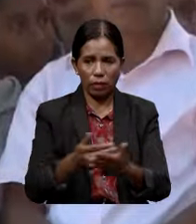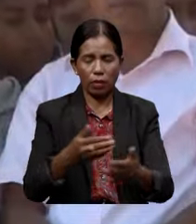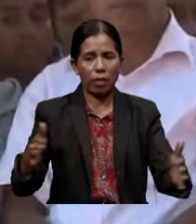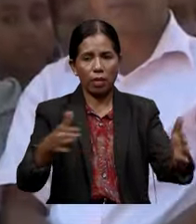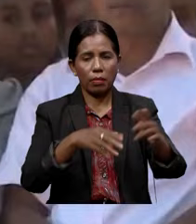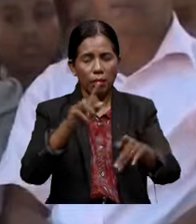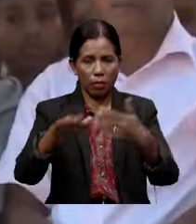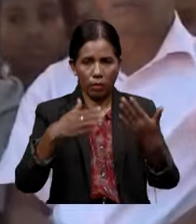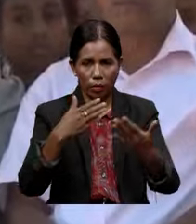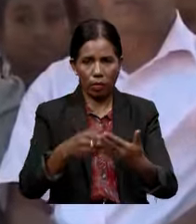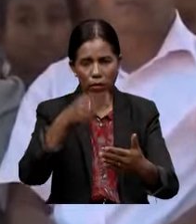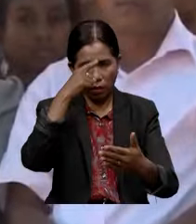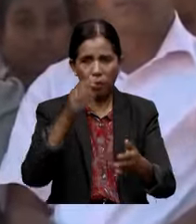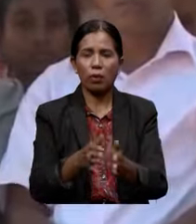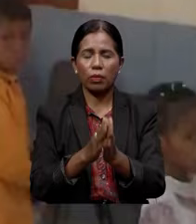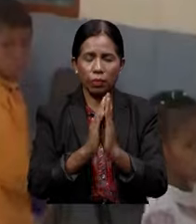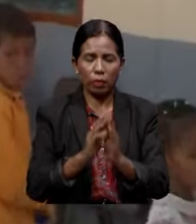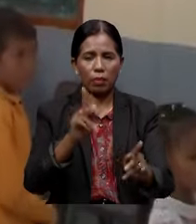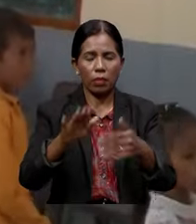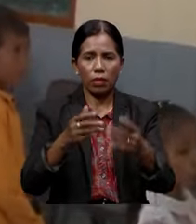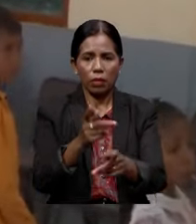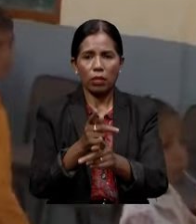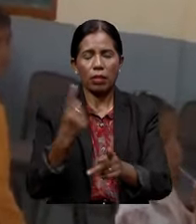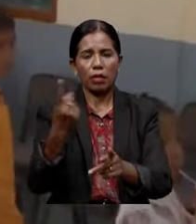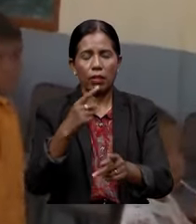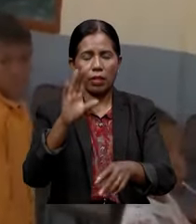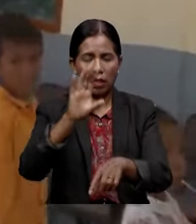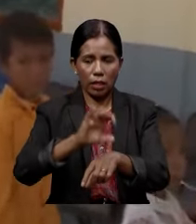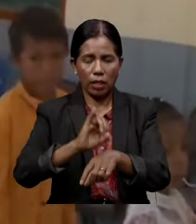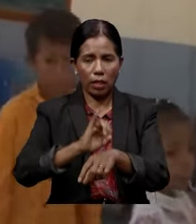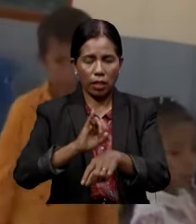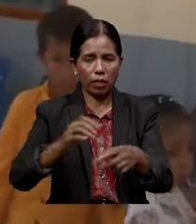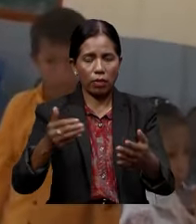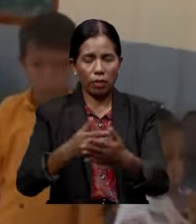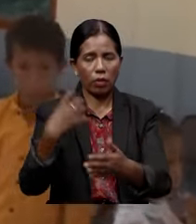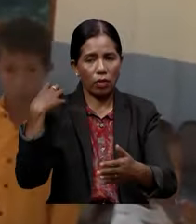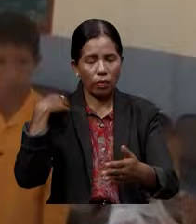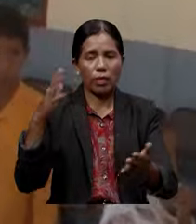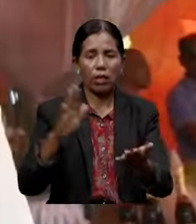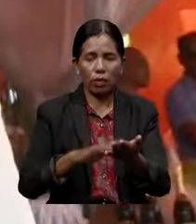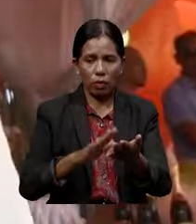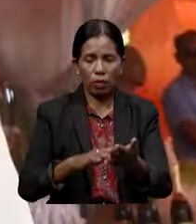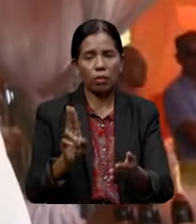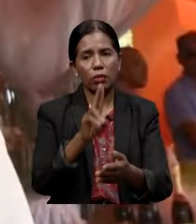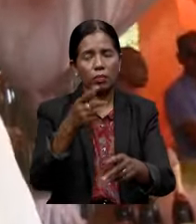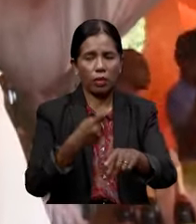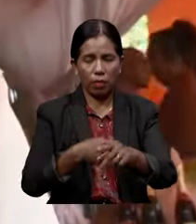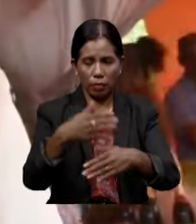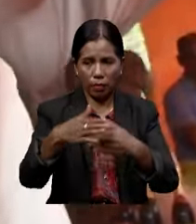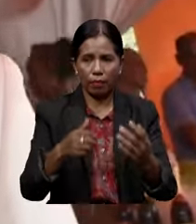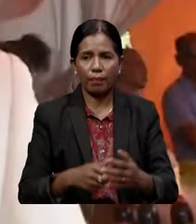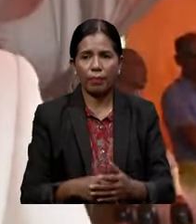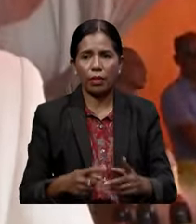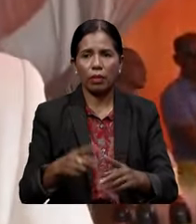Libur Saranisira, Tamane, ho Suba Saranisira, cuidaram na fatin Igreja Fong no edifício escola, ho de utiliza batempo narok. Ya ko